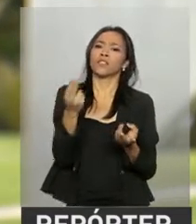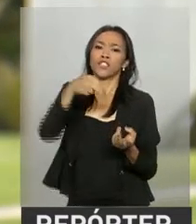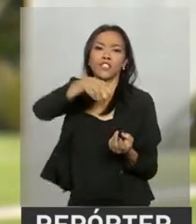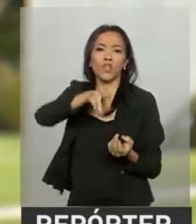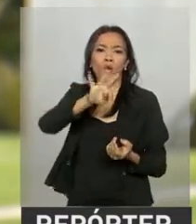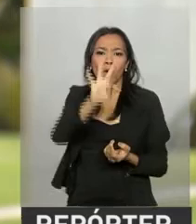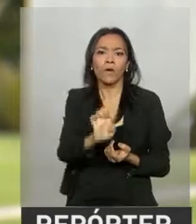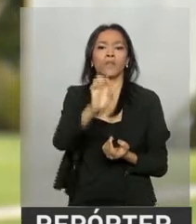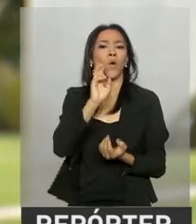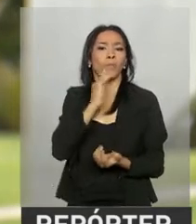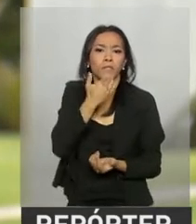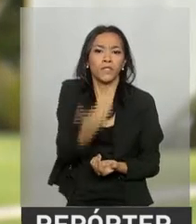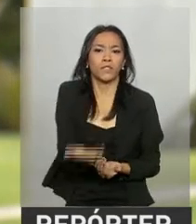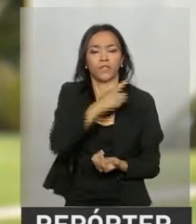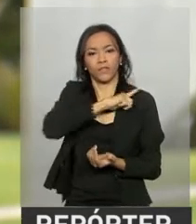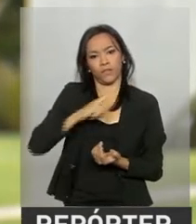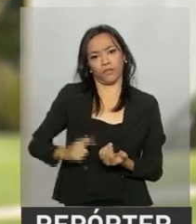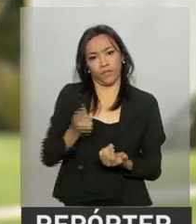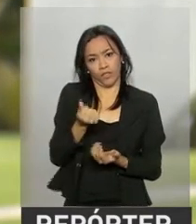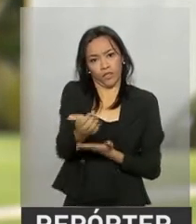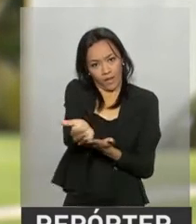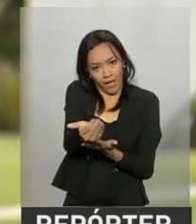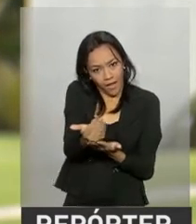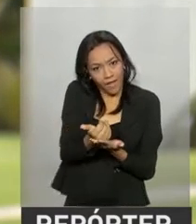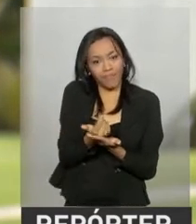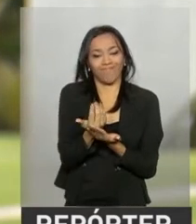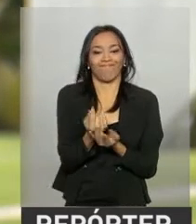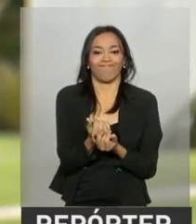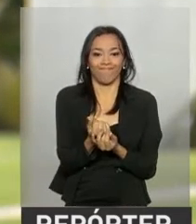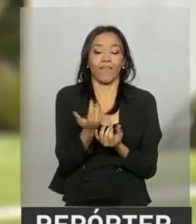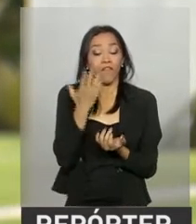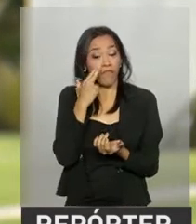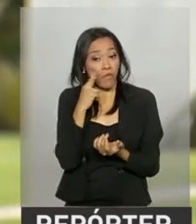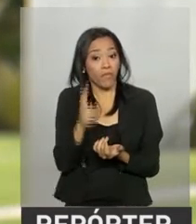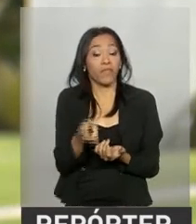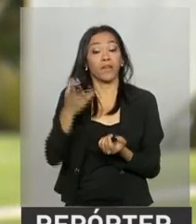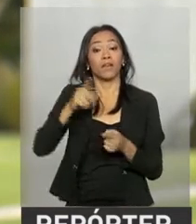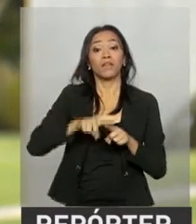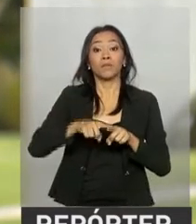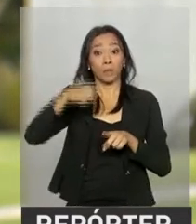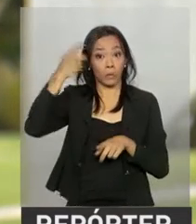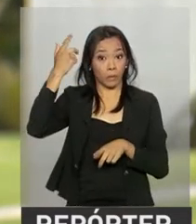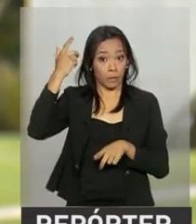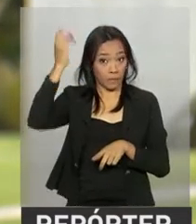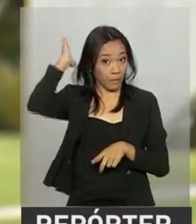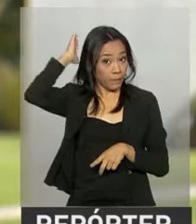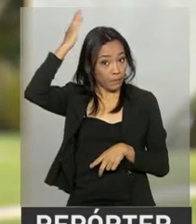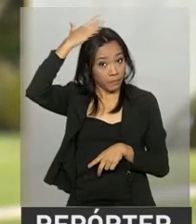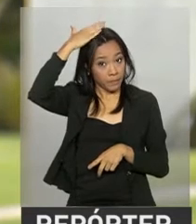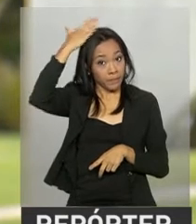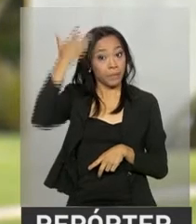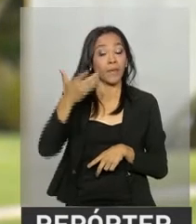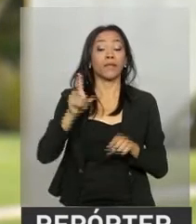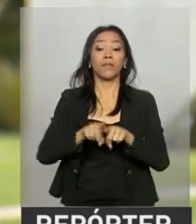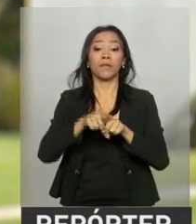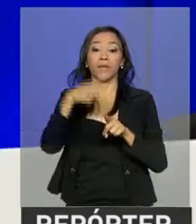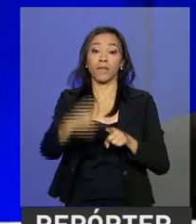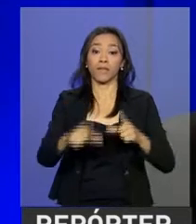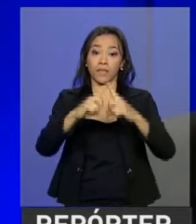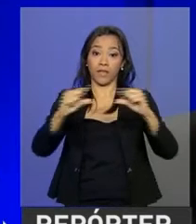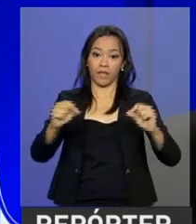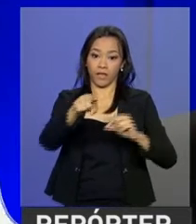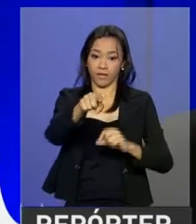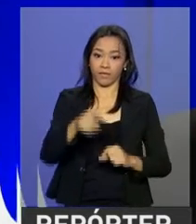aumentar a arrecadação desses estados. Vamos ouvir os governadores do Pará e do Distrito Federal.